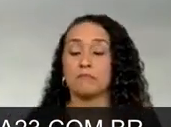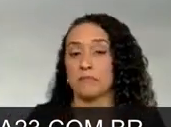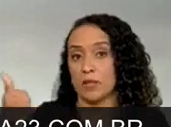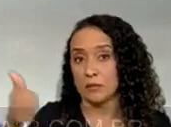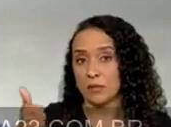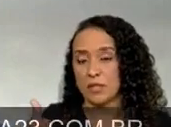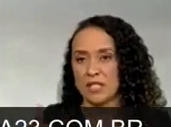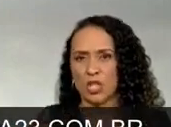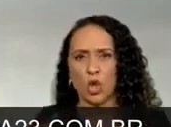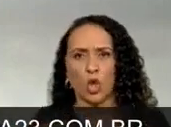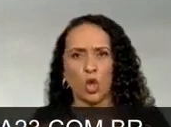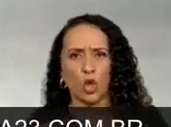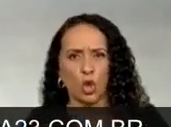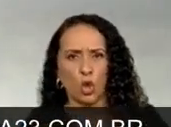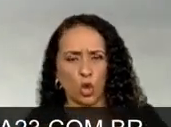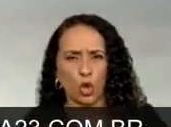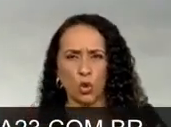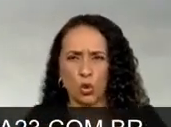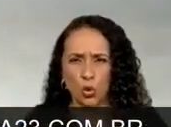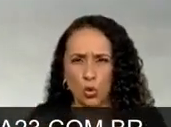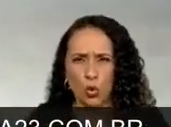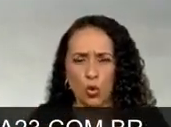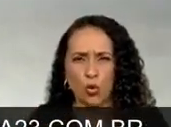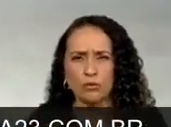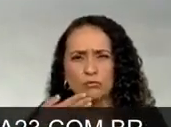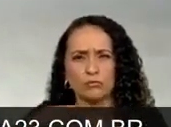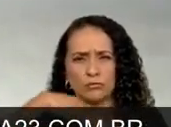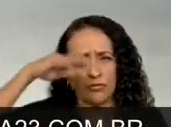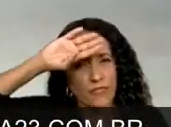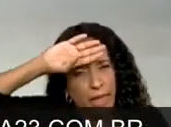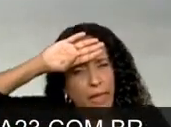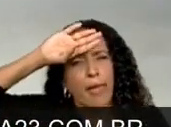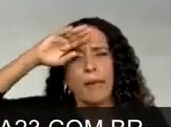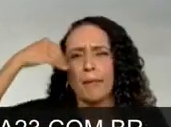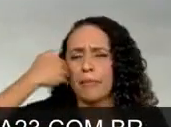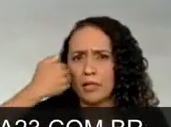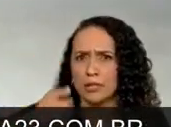primeiro, dor abdominal intensa, febre que não passa,